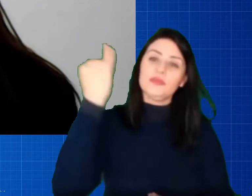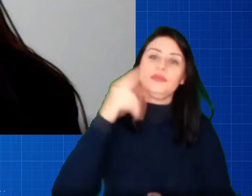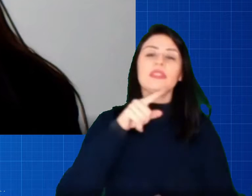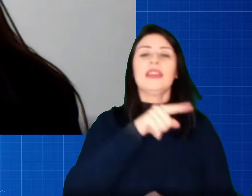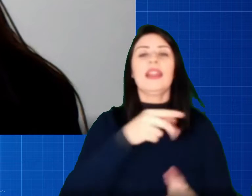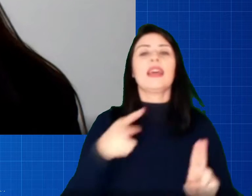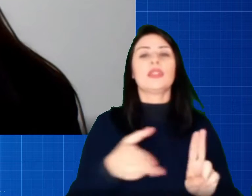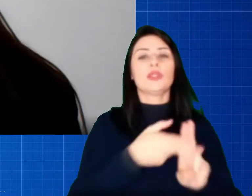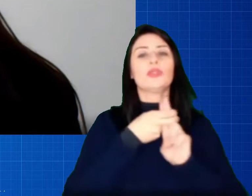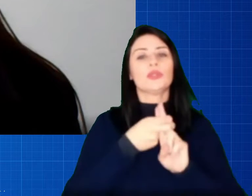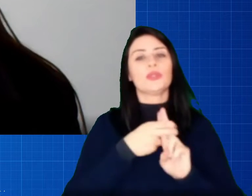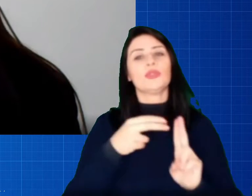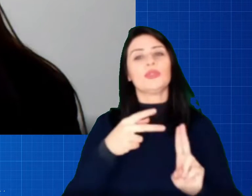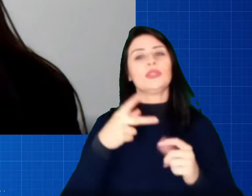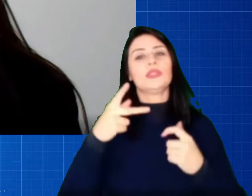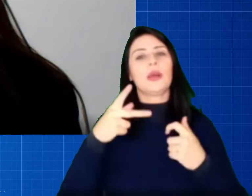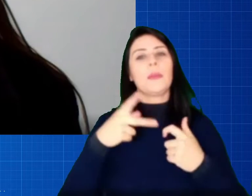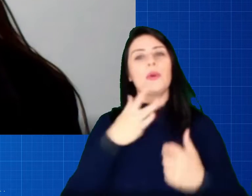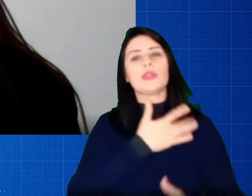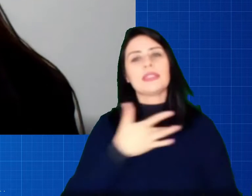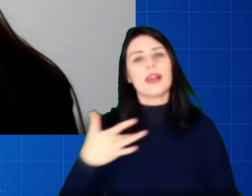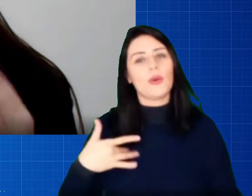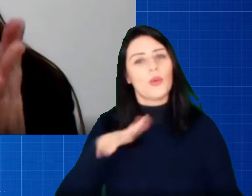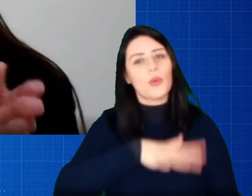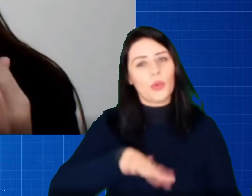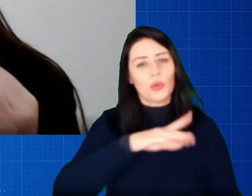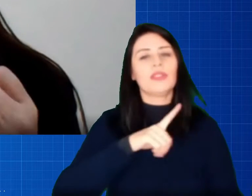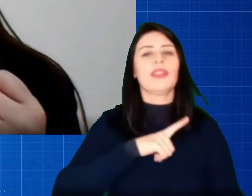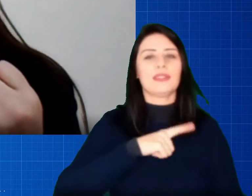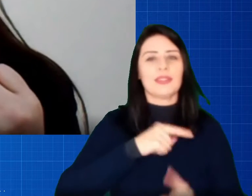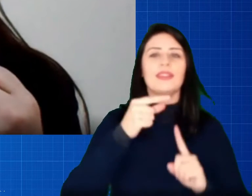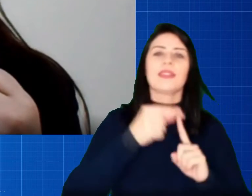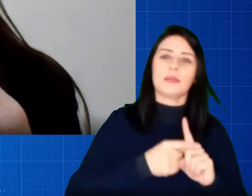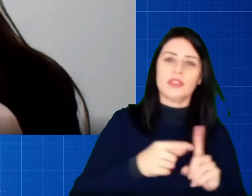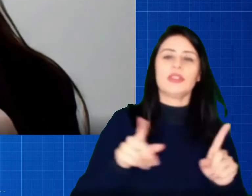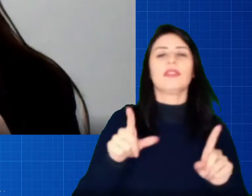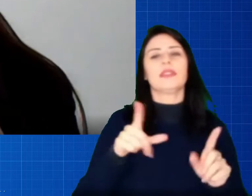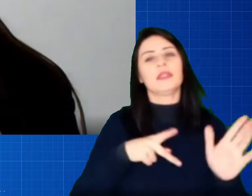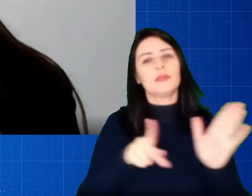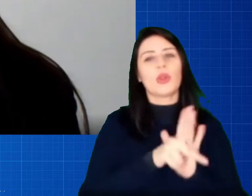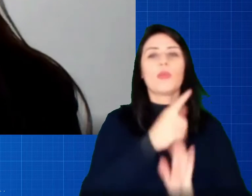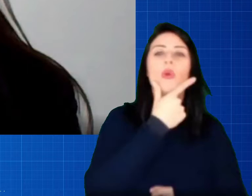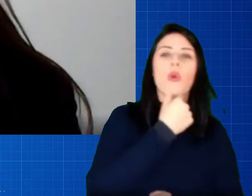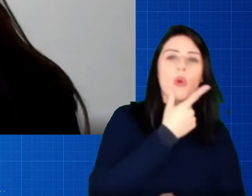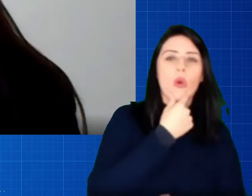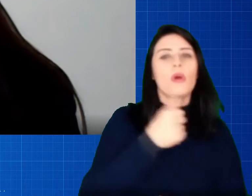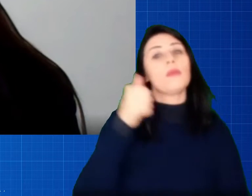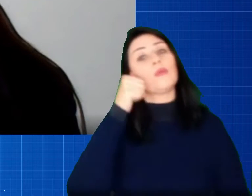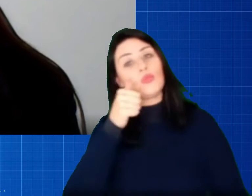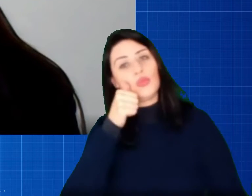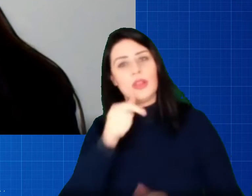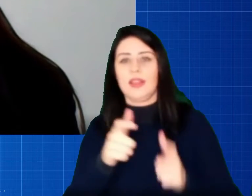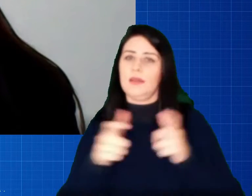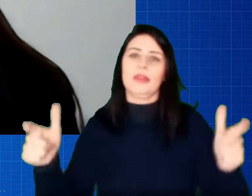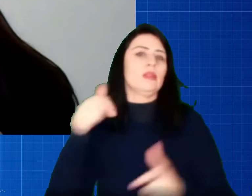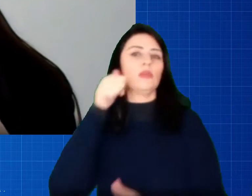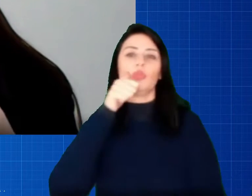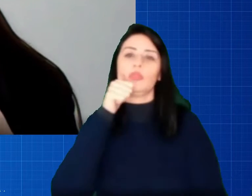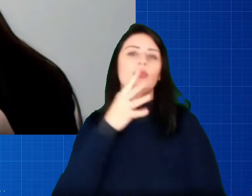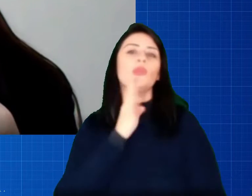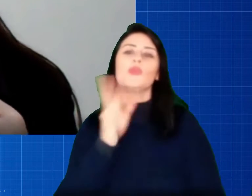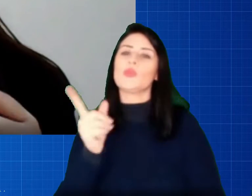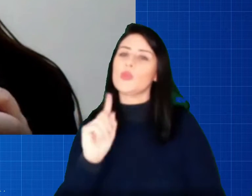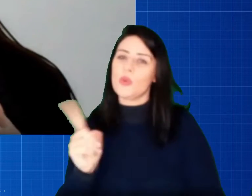tem a camisinha, que pode estar disponível, né? Como vocês comentaram, a camisinha feminina, muitos não conhecem, né? A